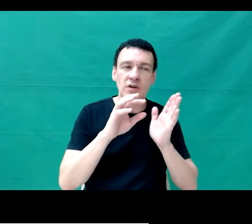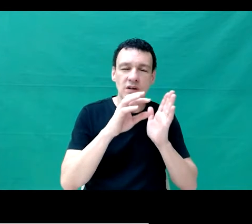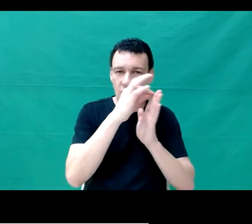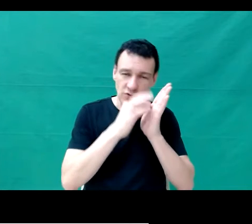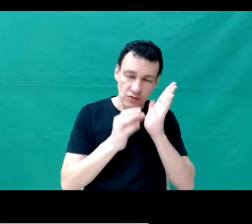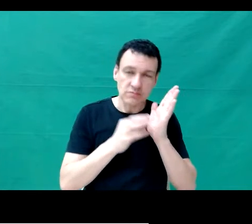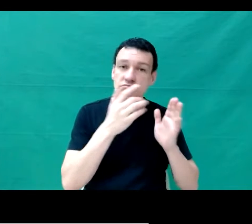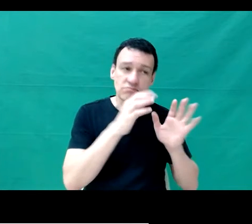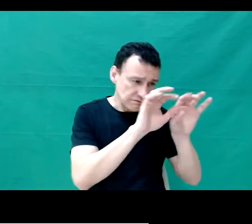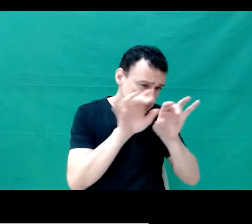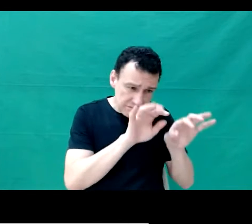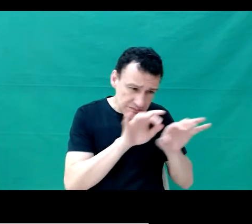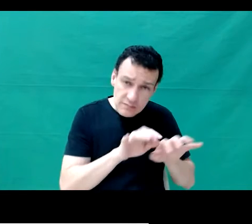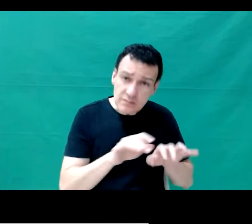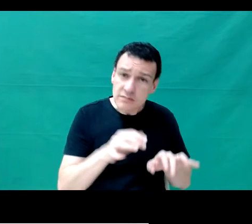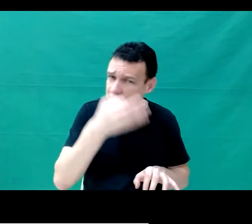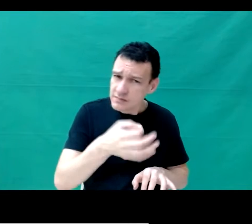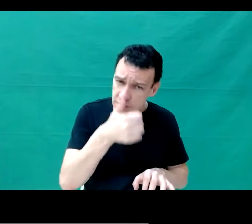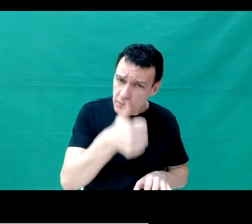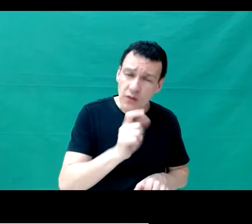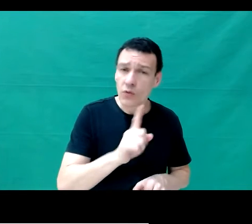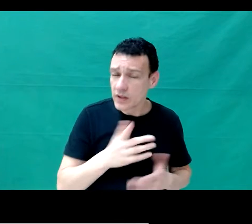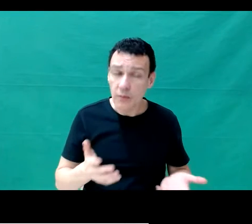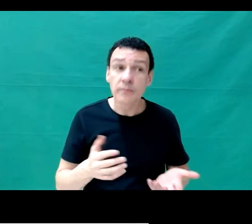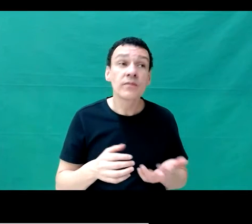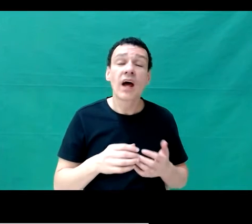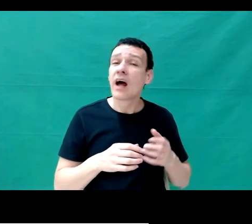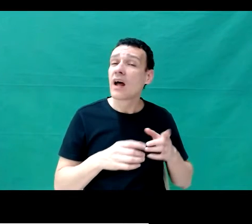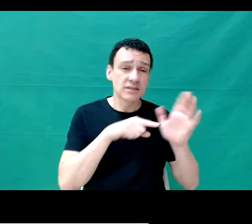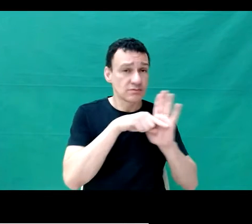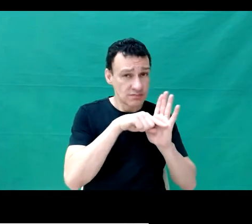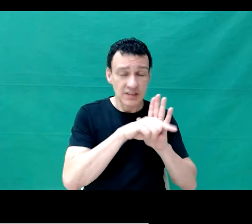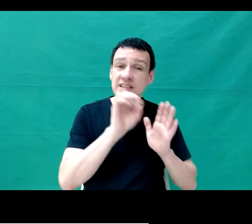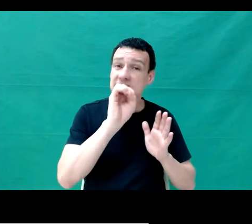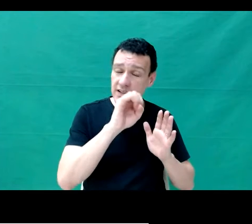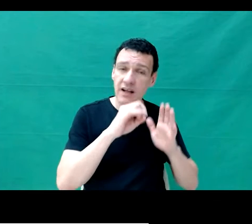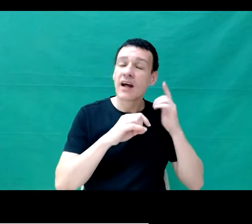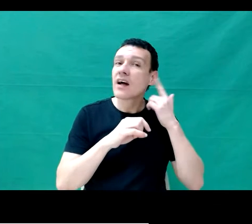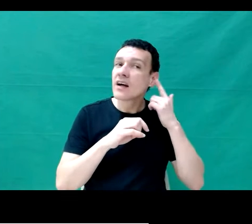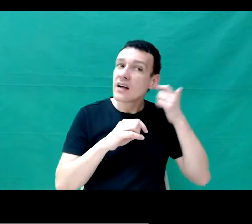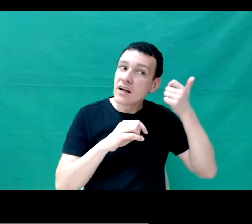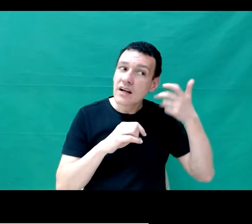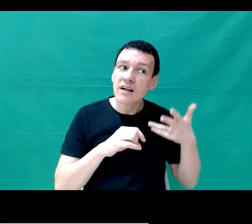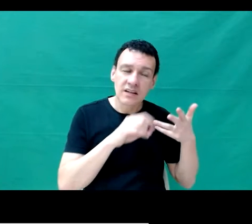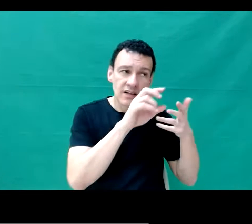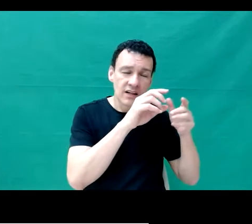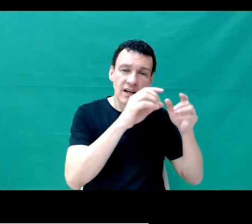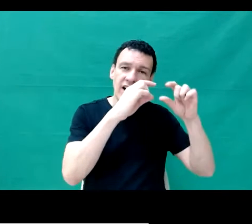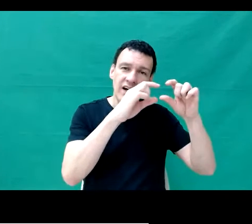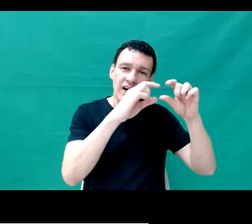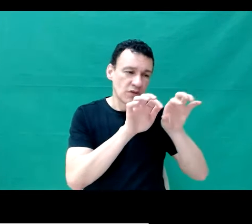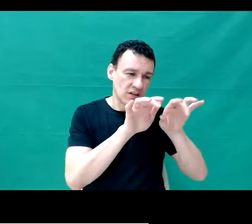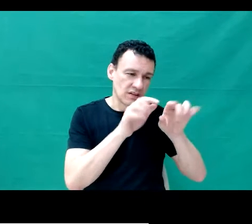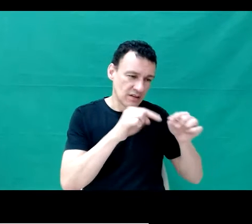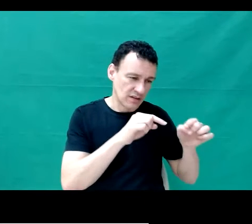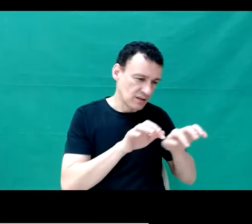vai validar, por exemplo, se o leitor de tela consegue fazer a interação com os campos de edição, se consegue fazer